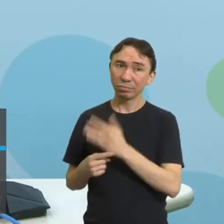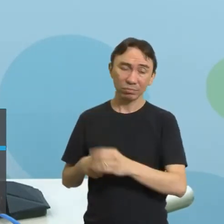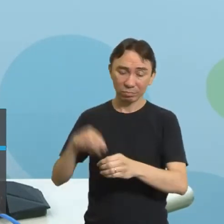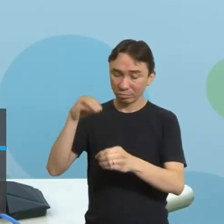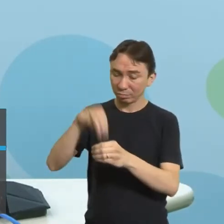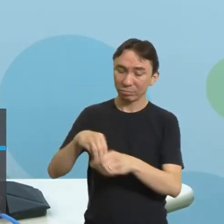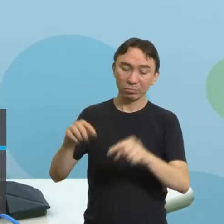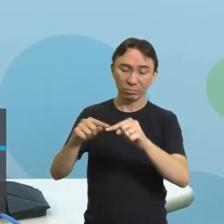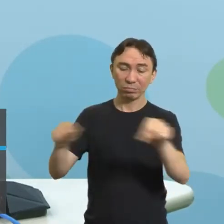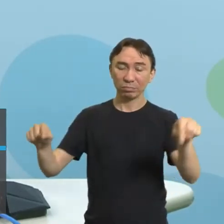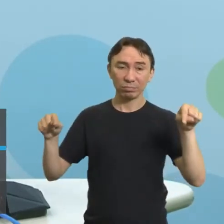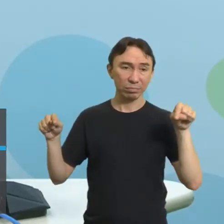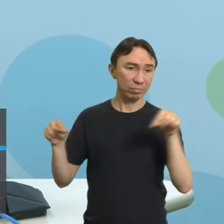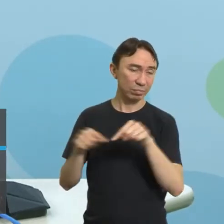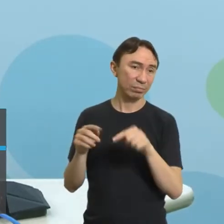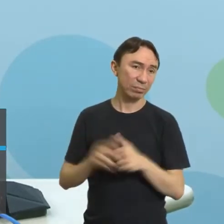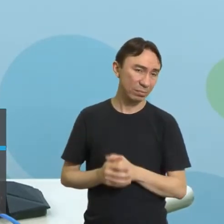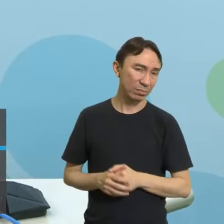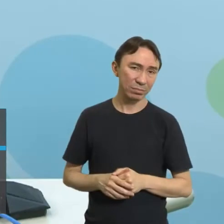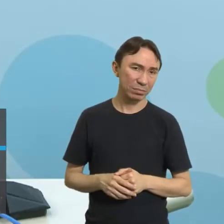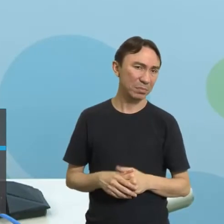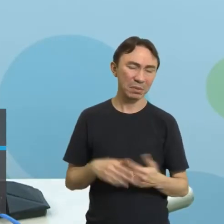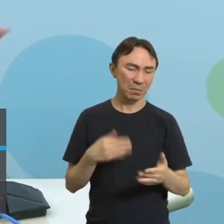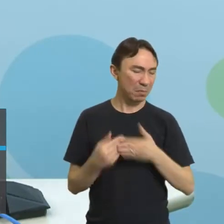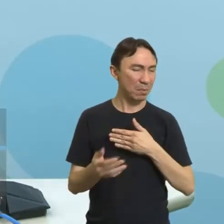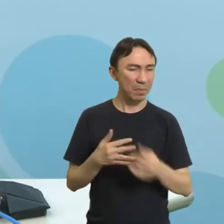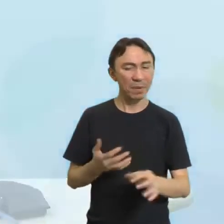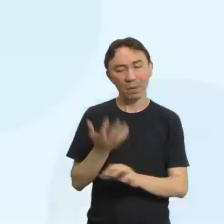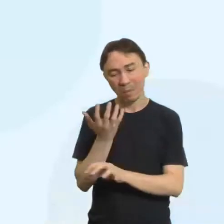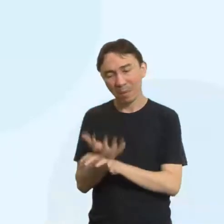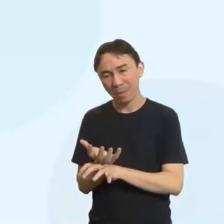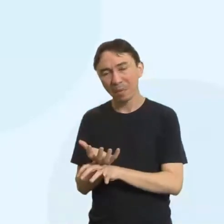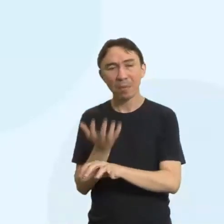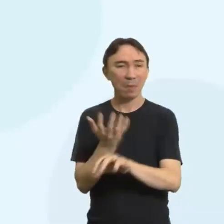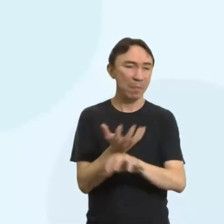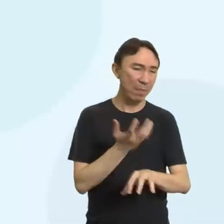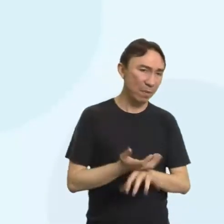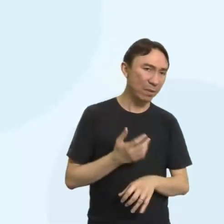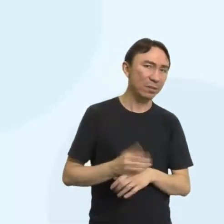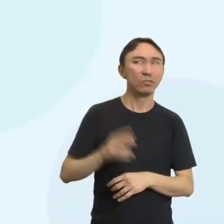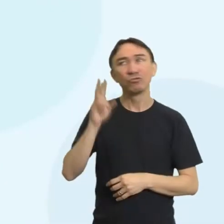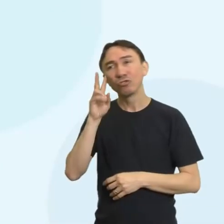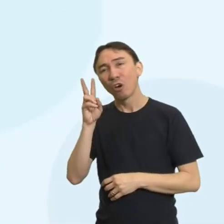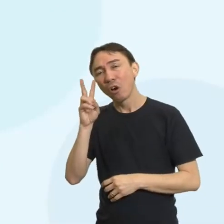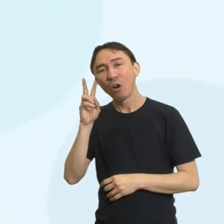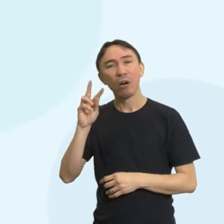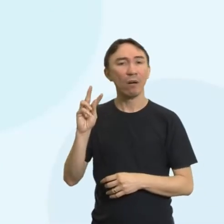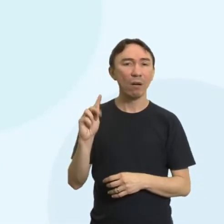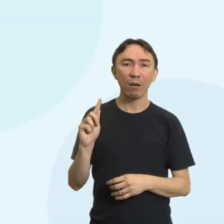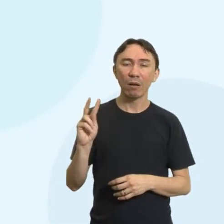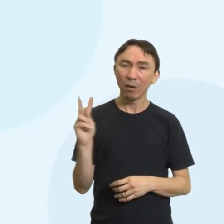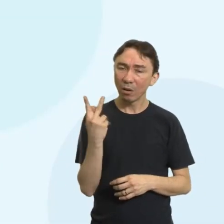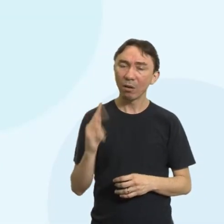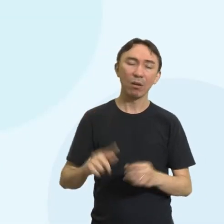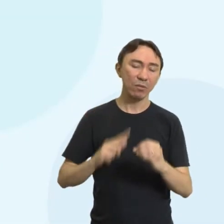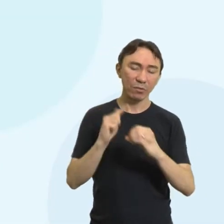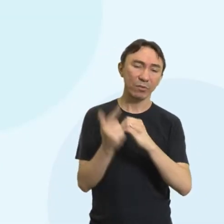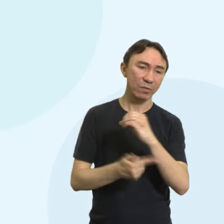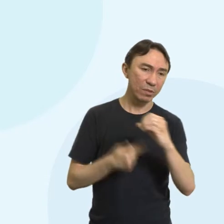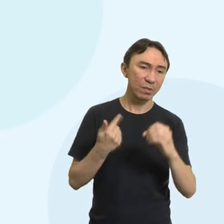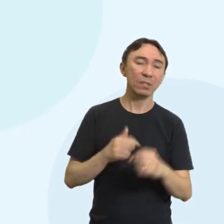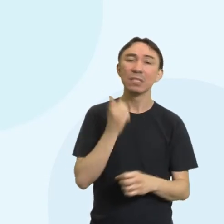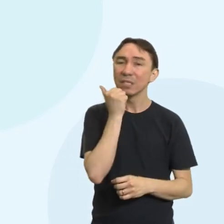Independente do componente, independente da área, se é de história, geografia, ciências, não importa, tá?